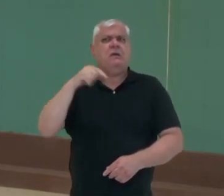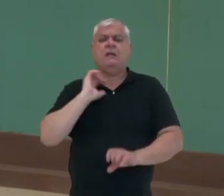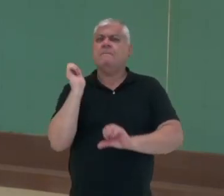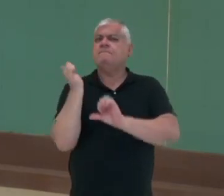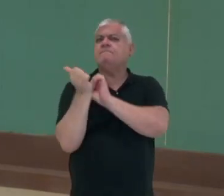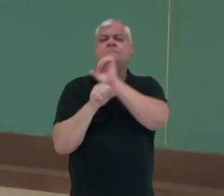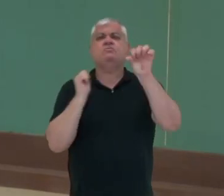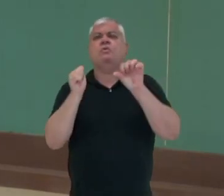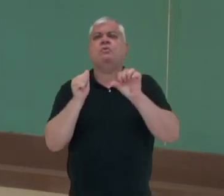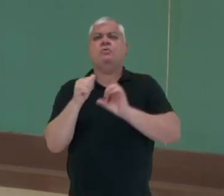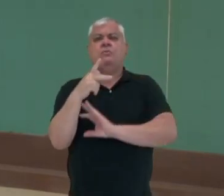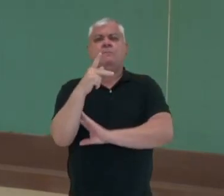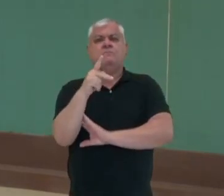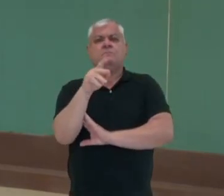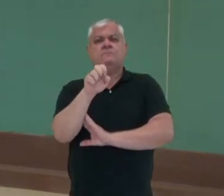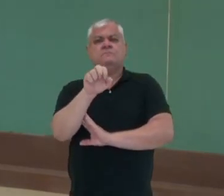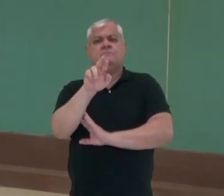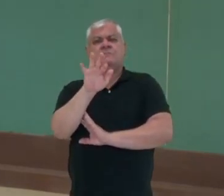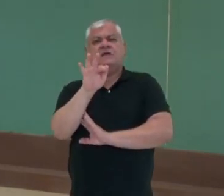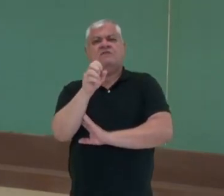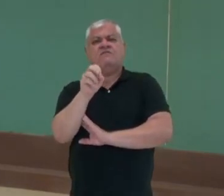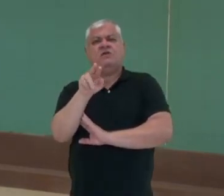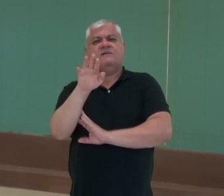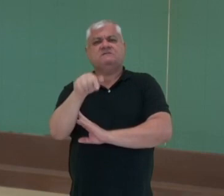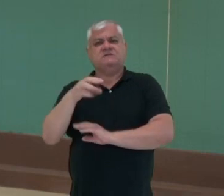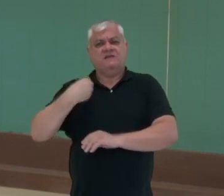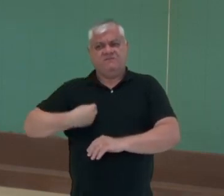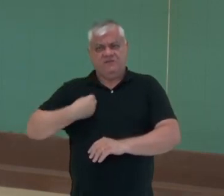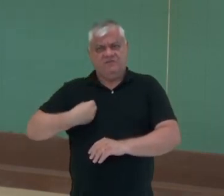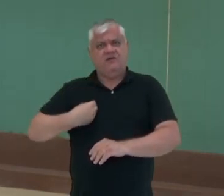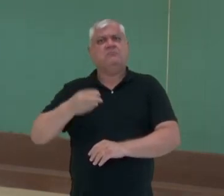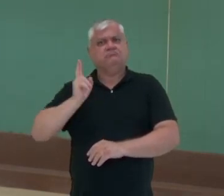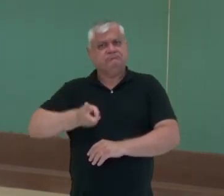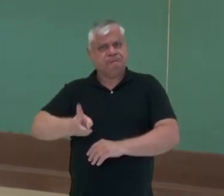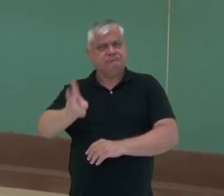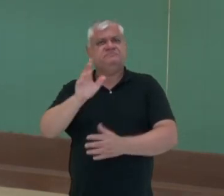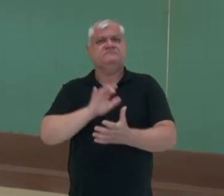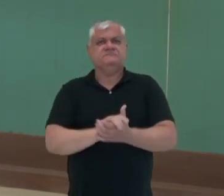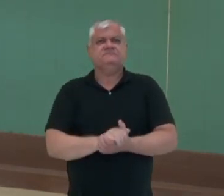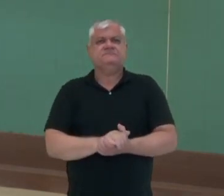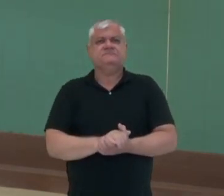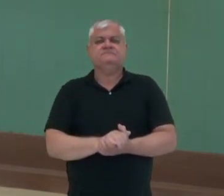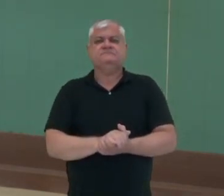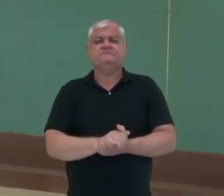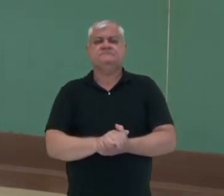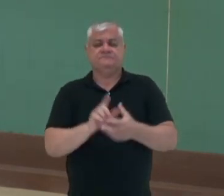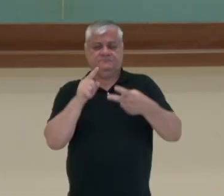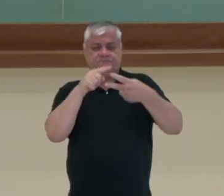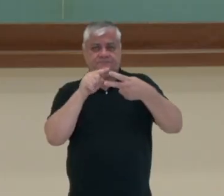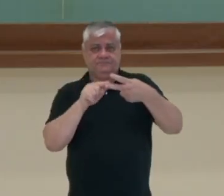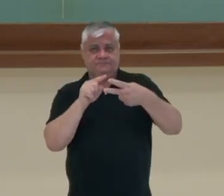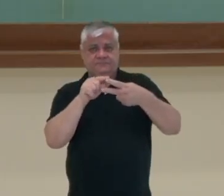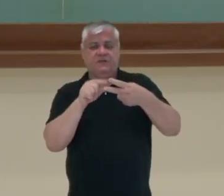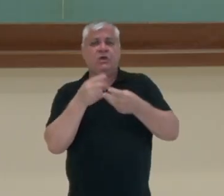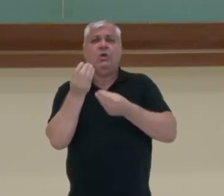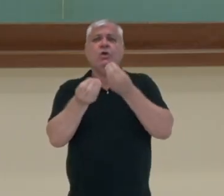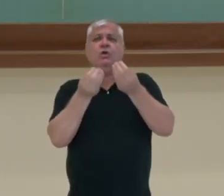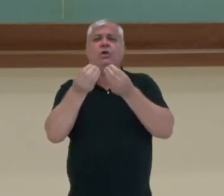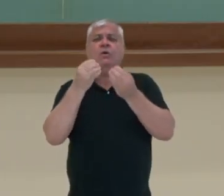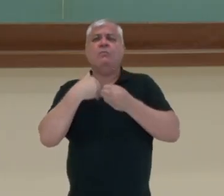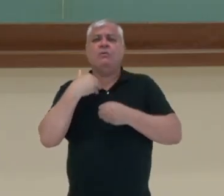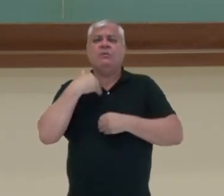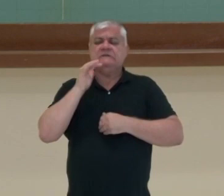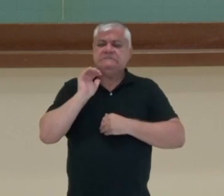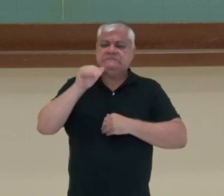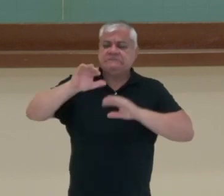da performance no mundo e até hoje ela vive e é atuante. Então nós vamos tentar entrar, gente, dentro da